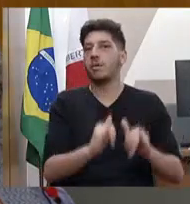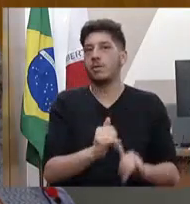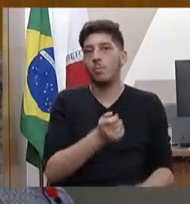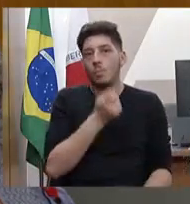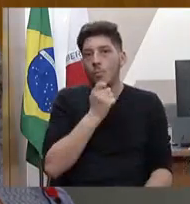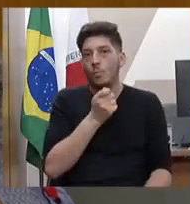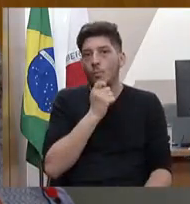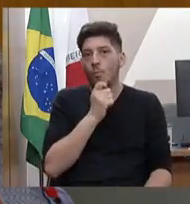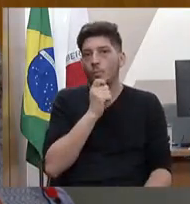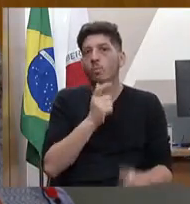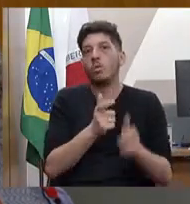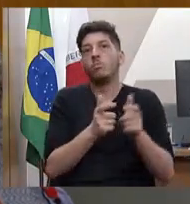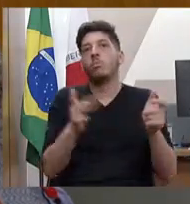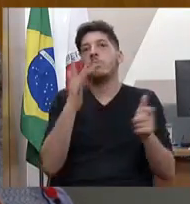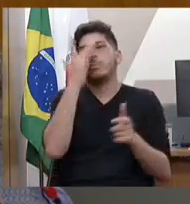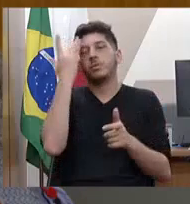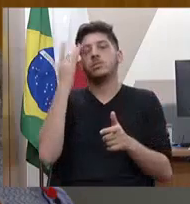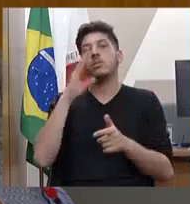Trabalhadores